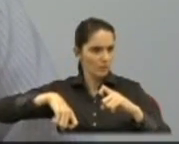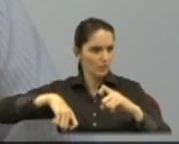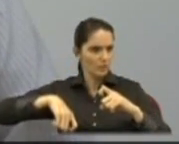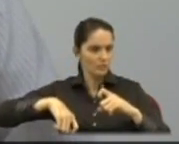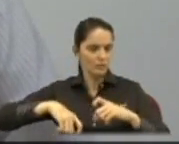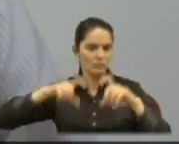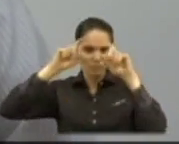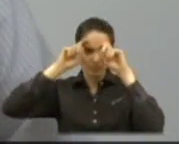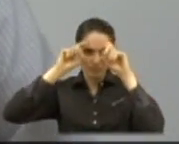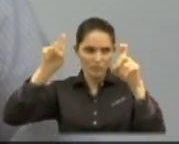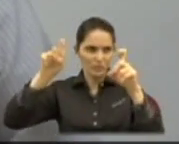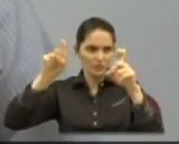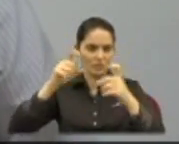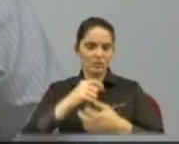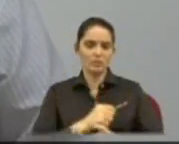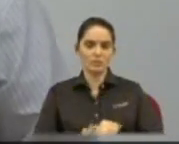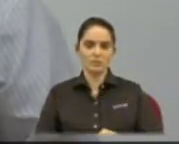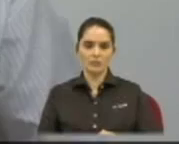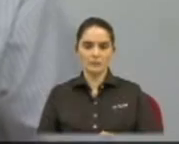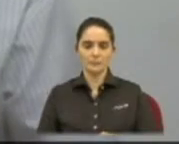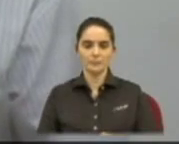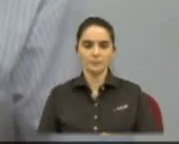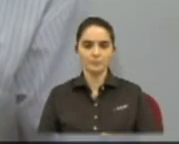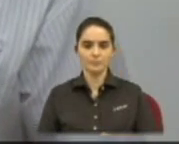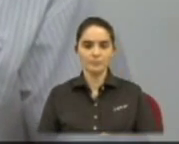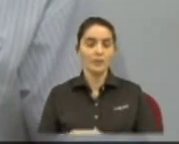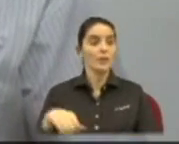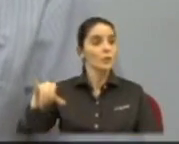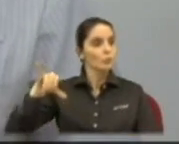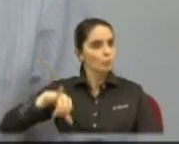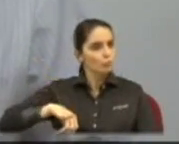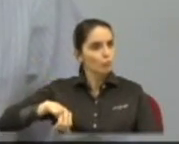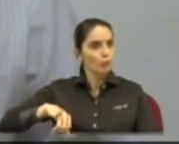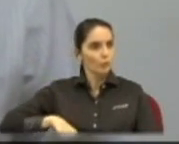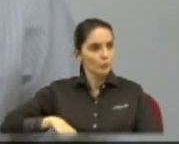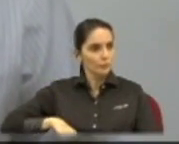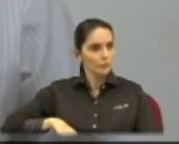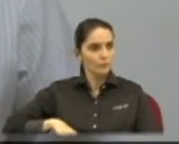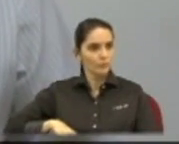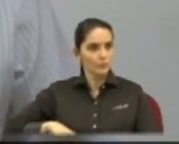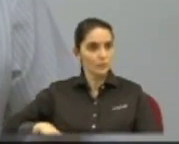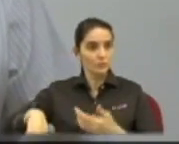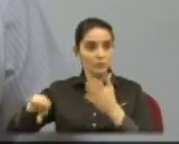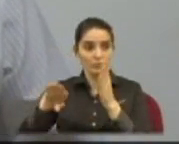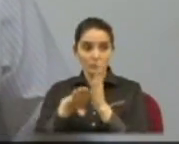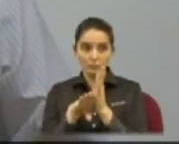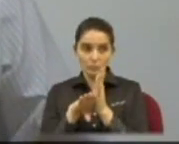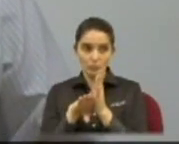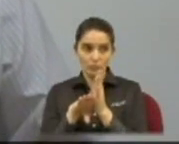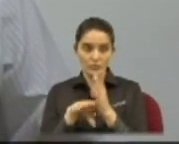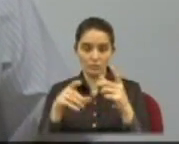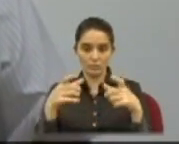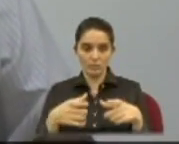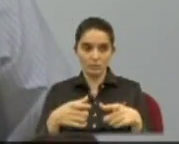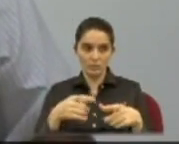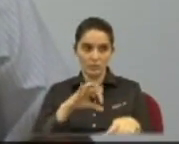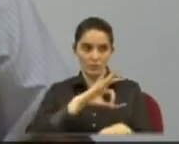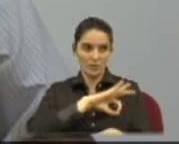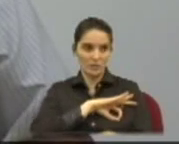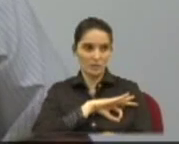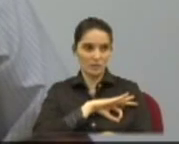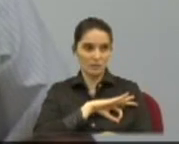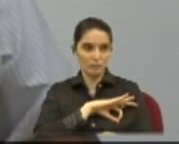são violentadas, e além de sofrer essa violência, quando elas chegam na delegacia, elas